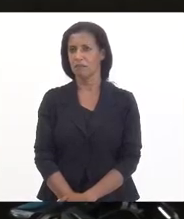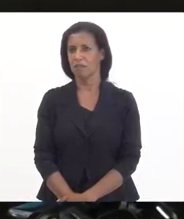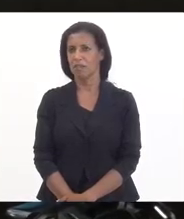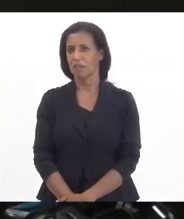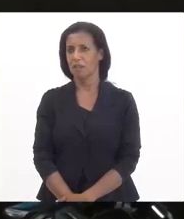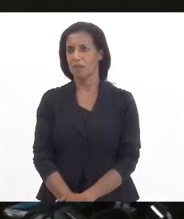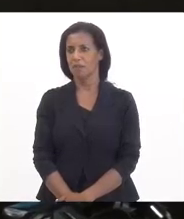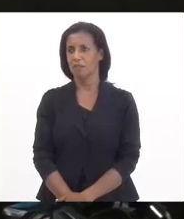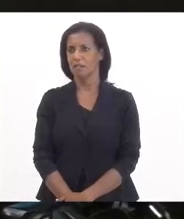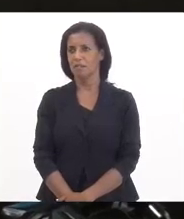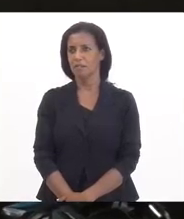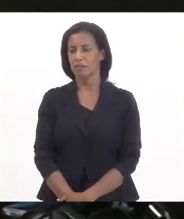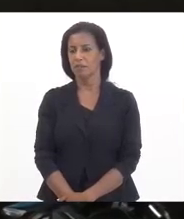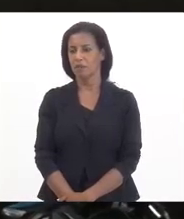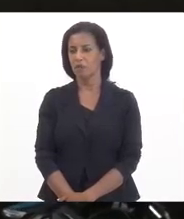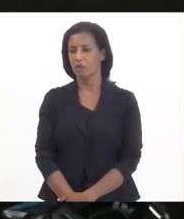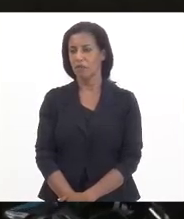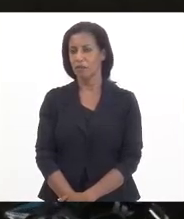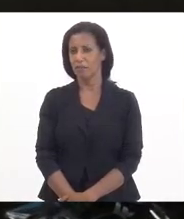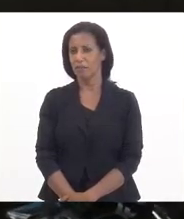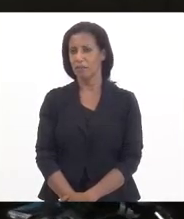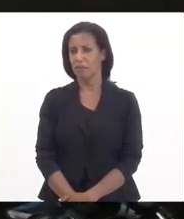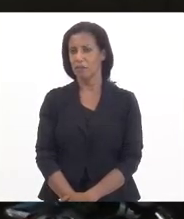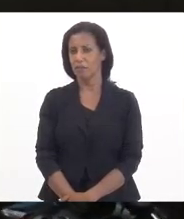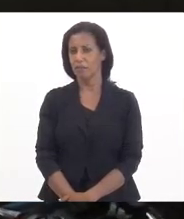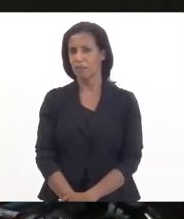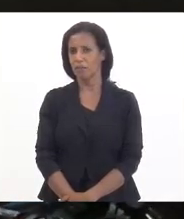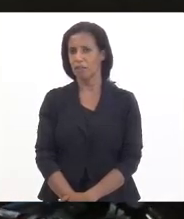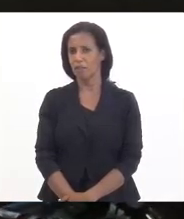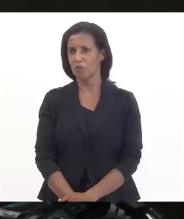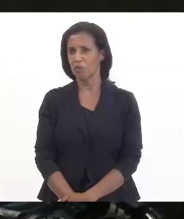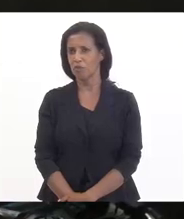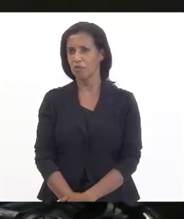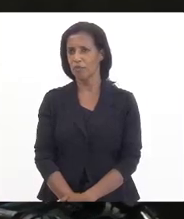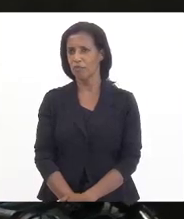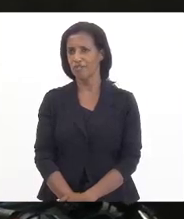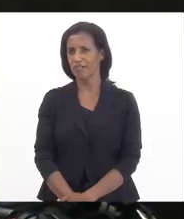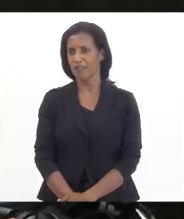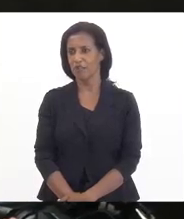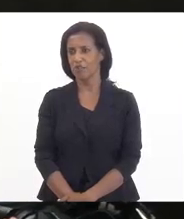Cadê o coronel? Cadê? O quê? Demorou mais veio?